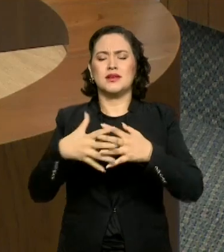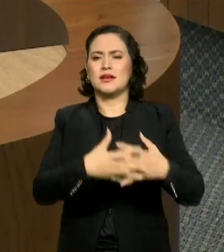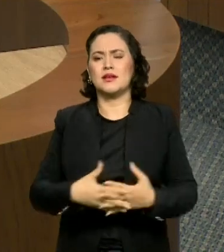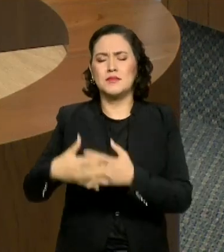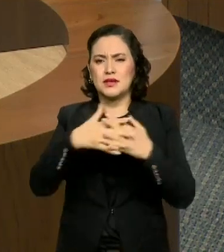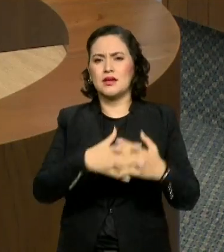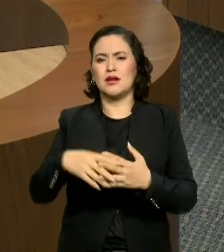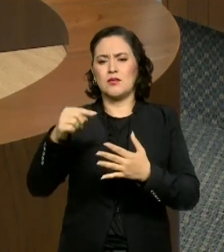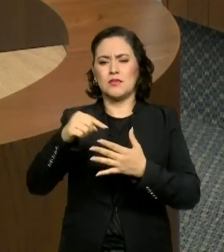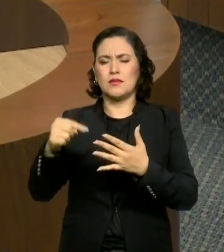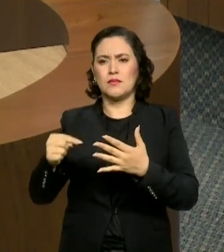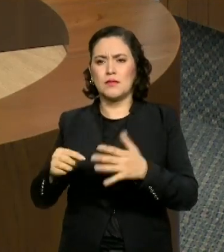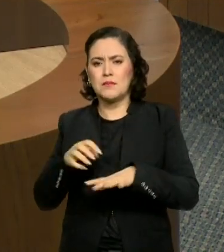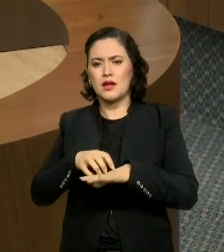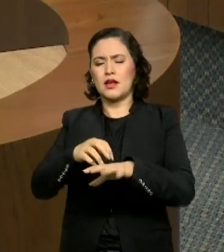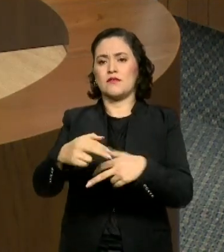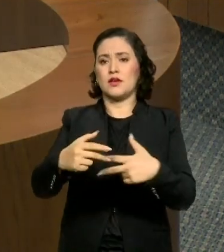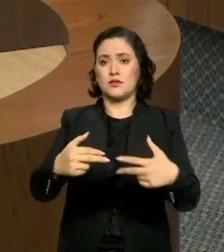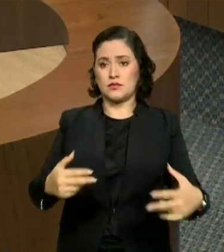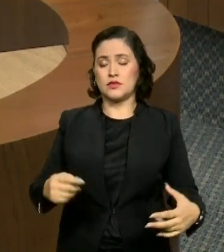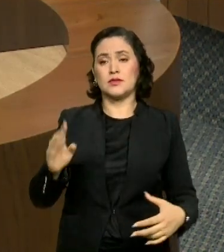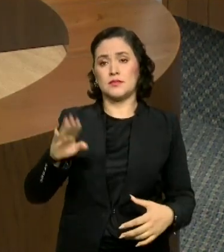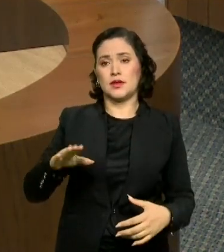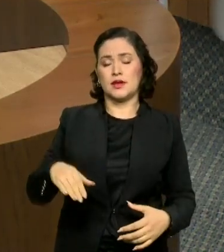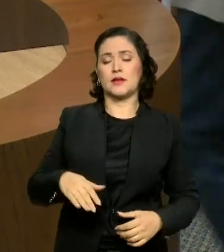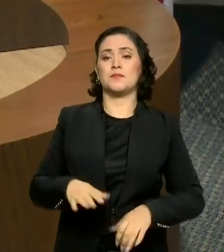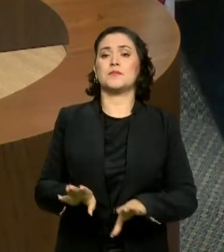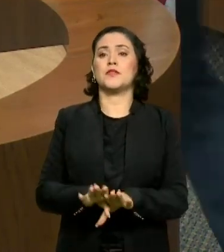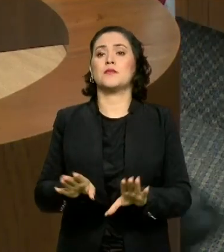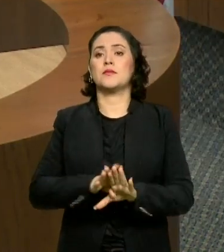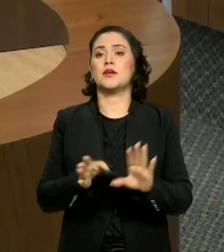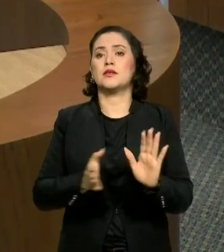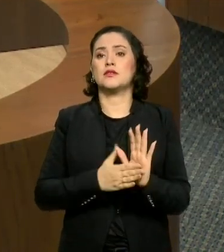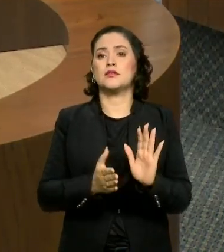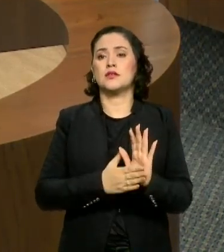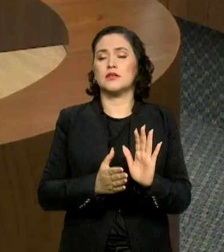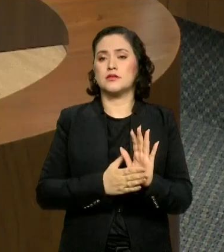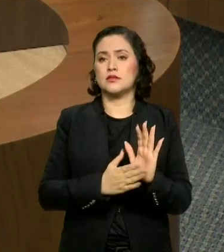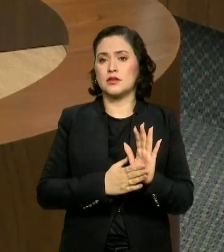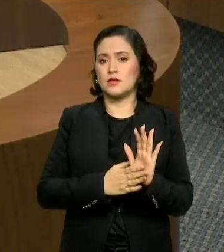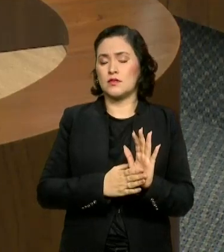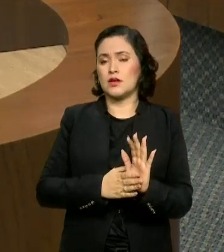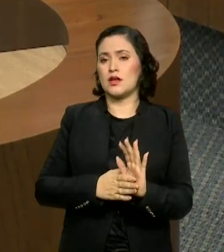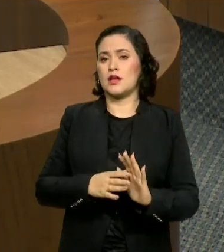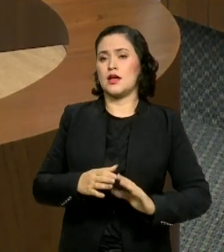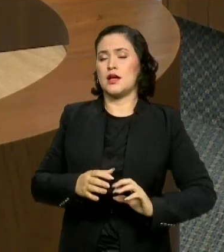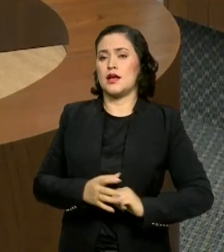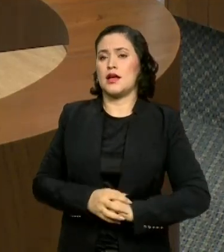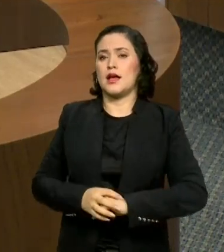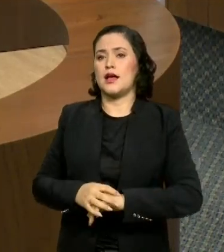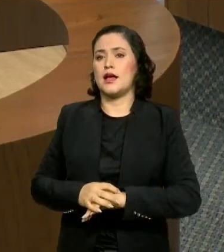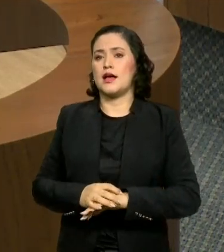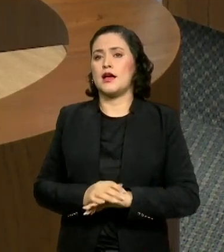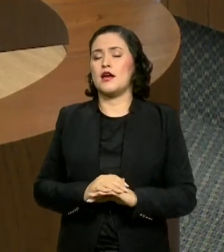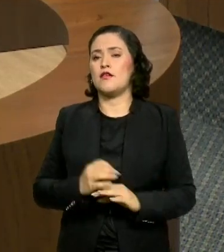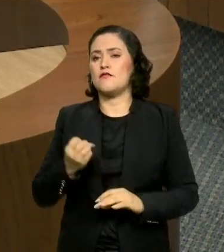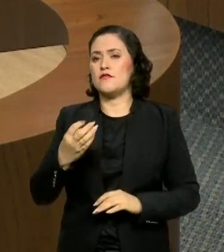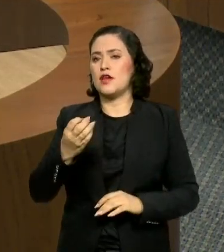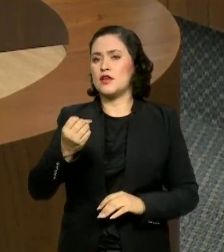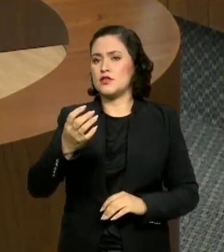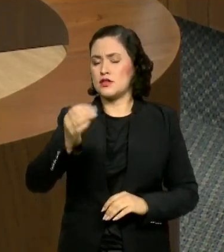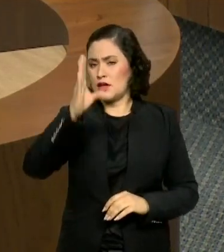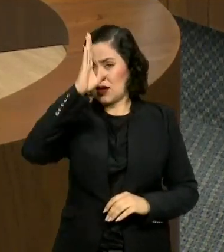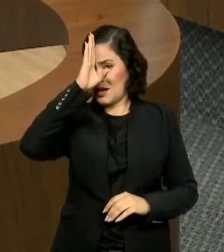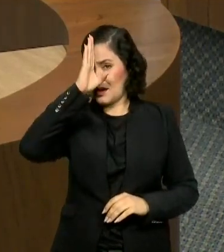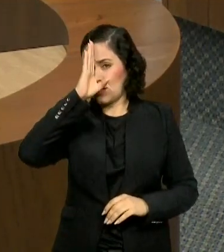e agora a última, que foi a indicação, a 67-2024, aonde